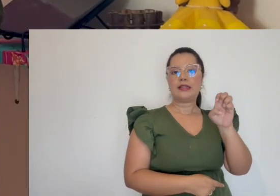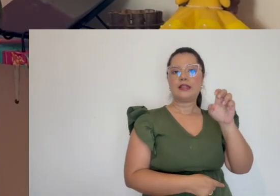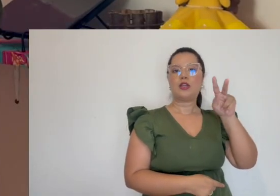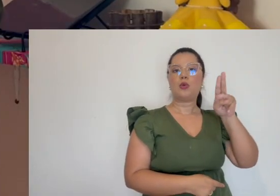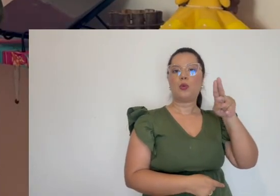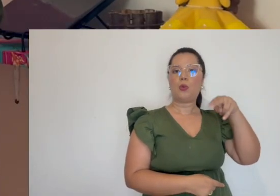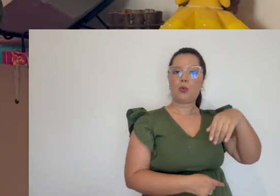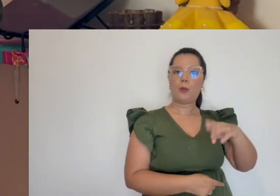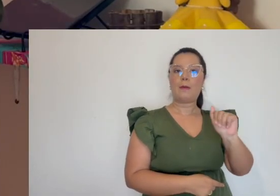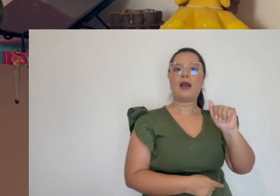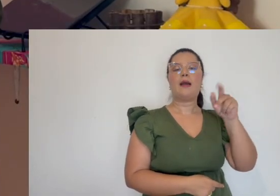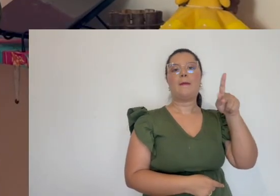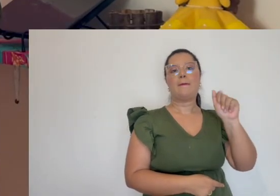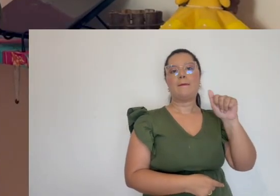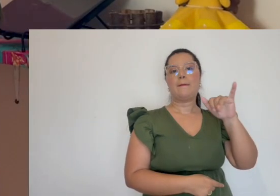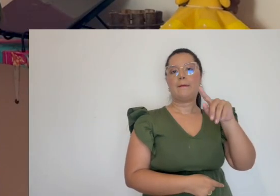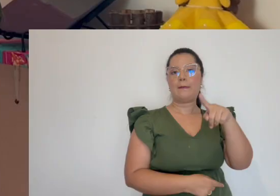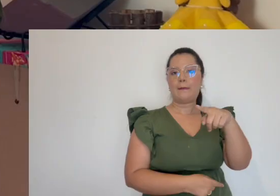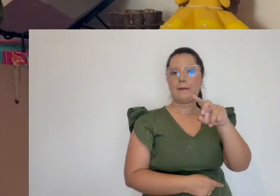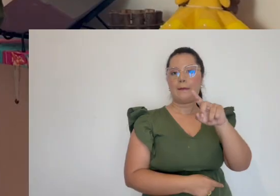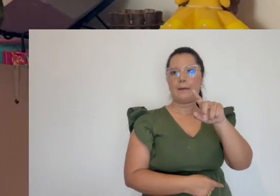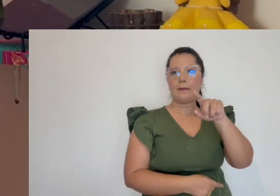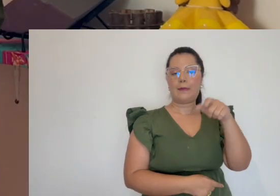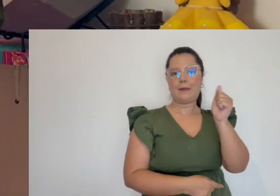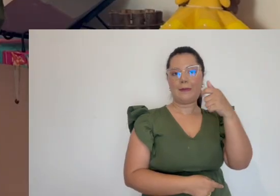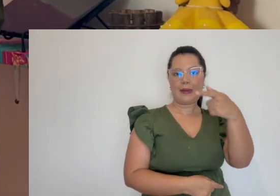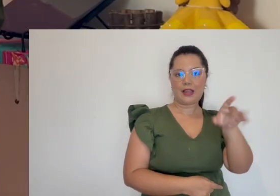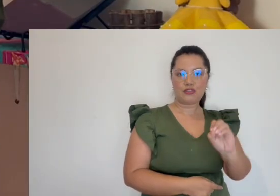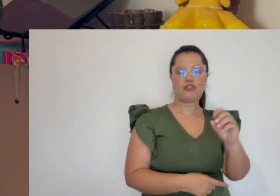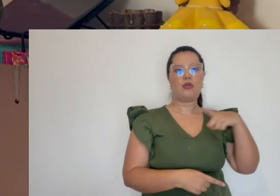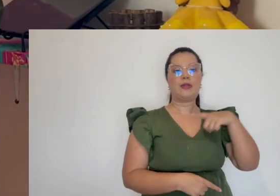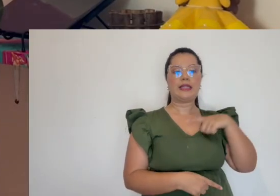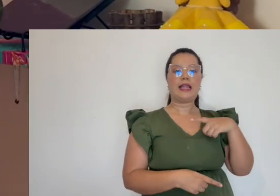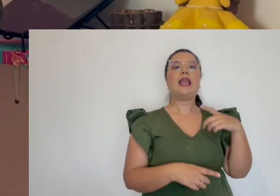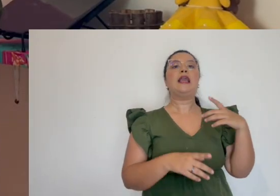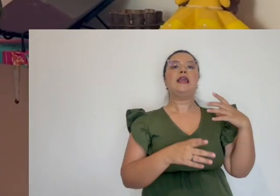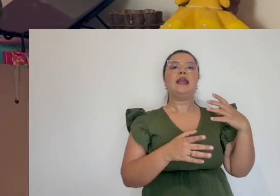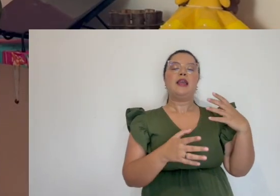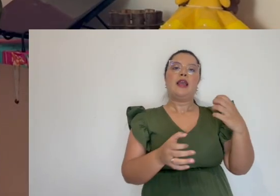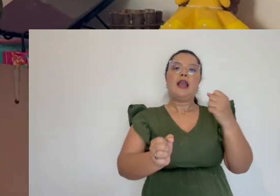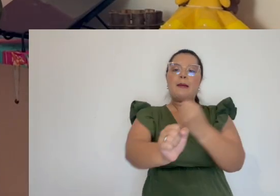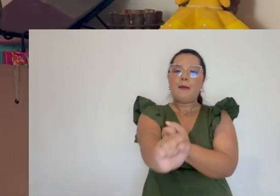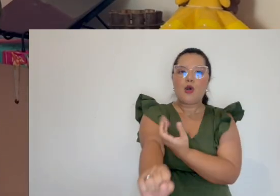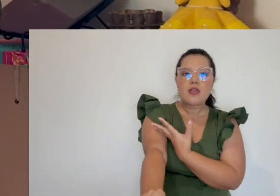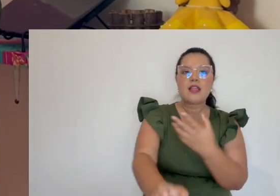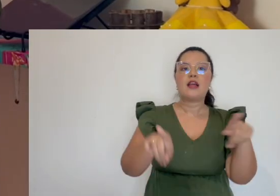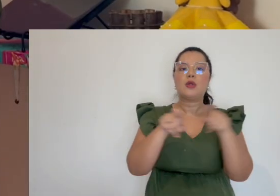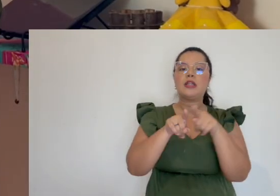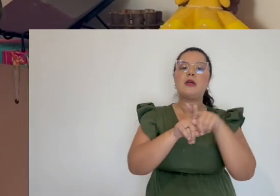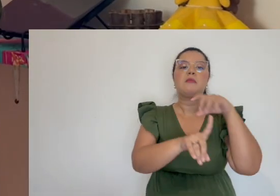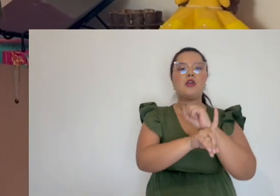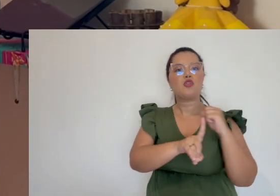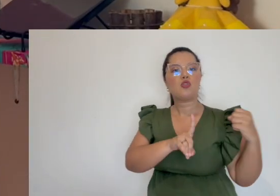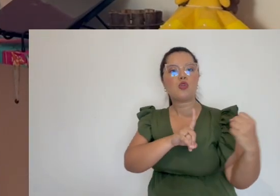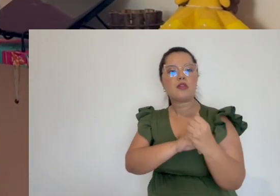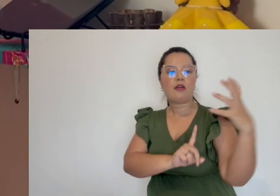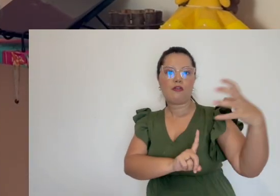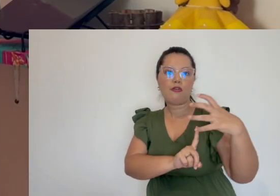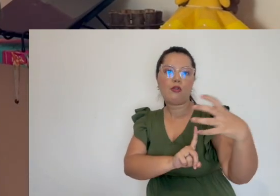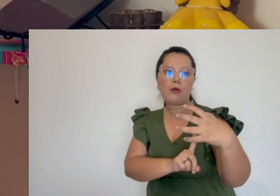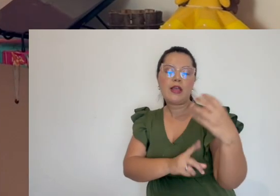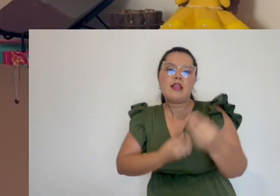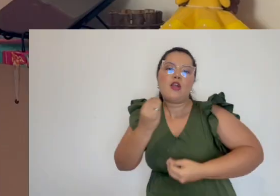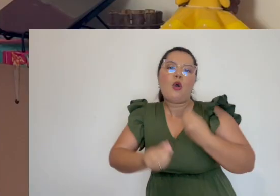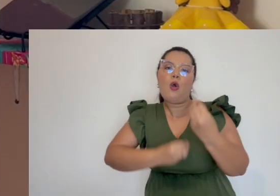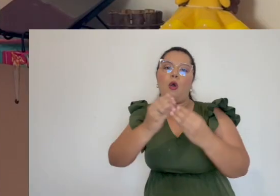têm sim questões por trás, especificamente questões sociais, mas também eles vão ter toda essa questão do apelo para